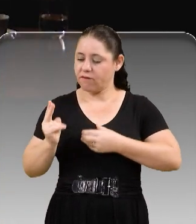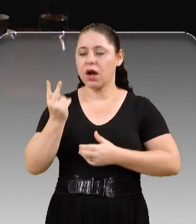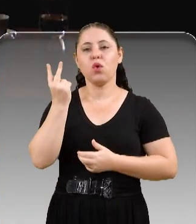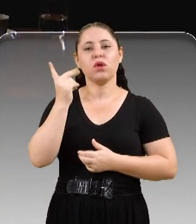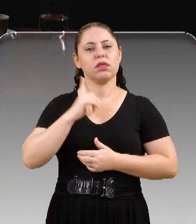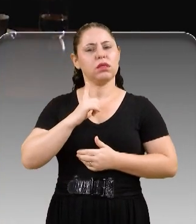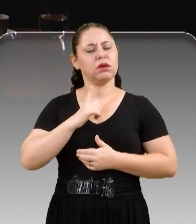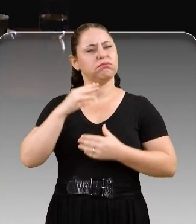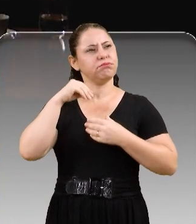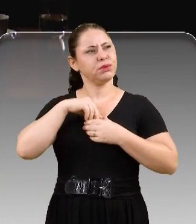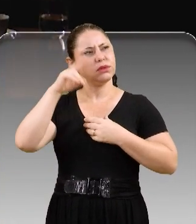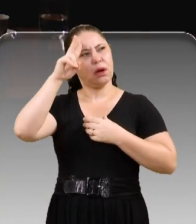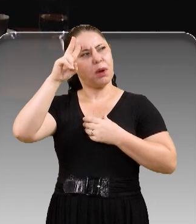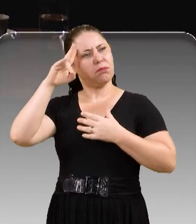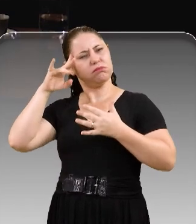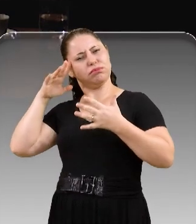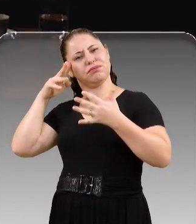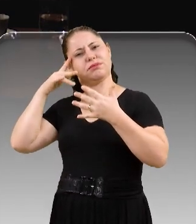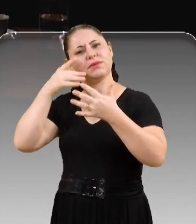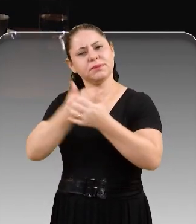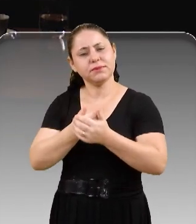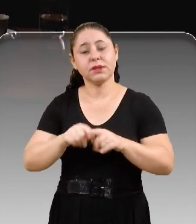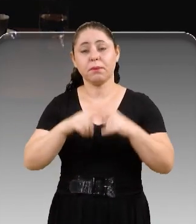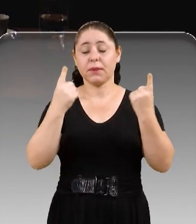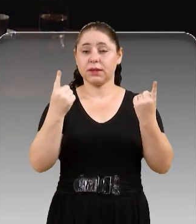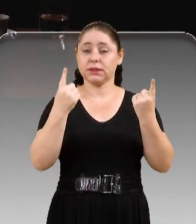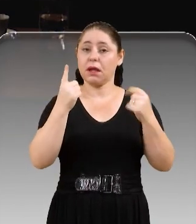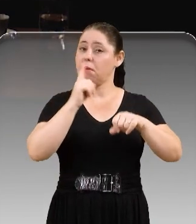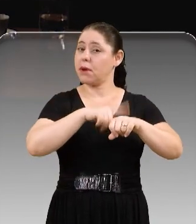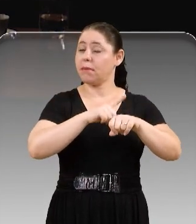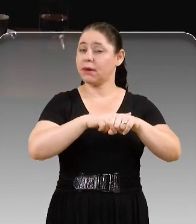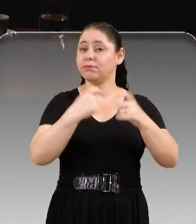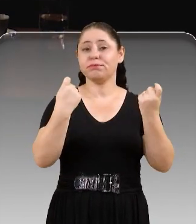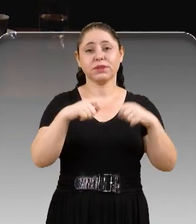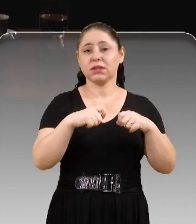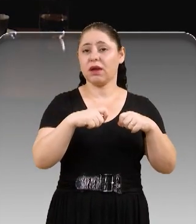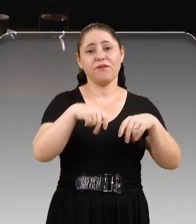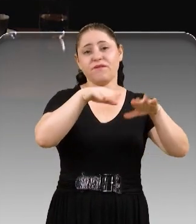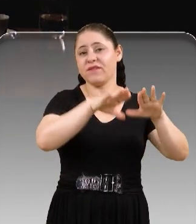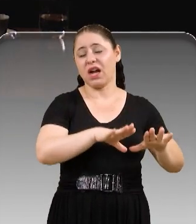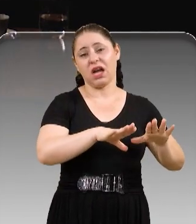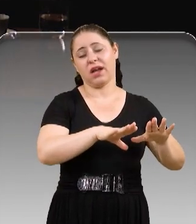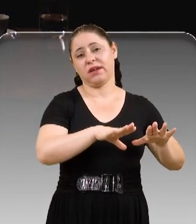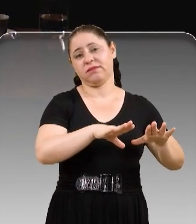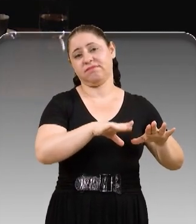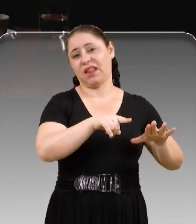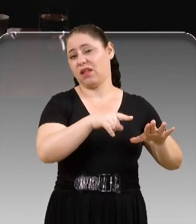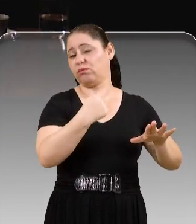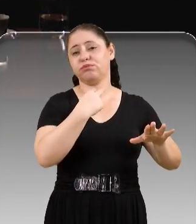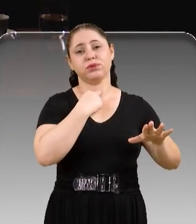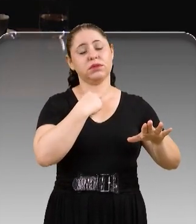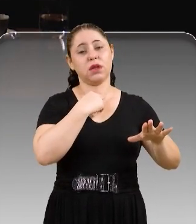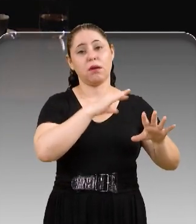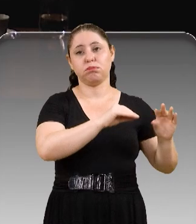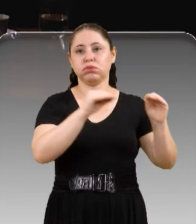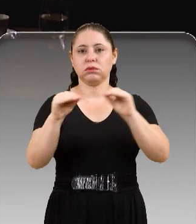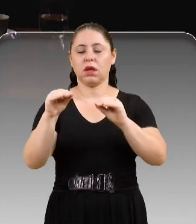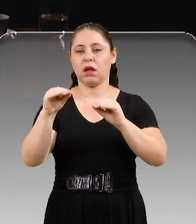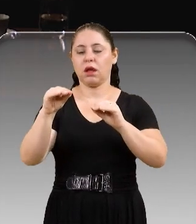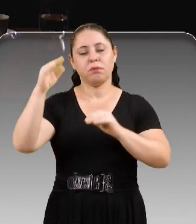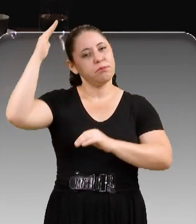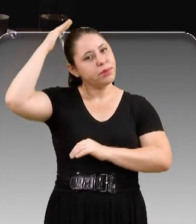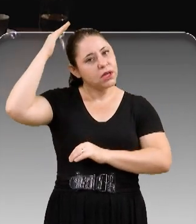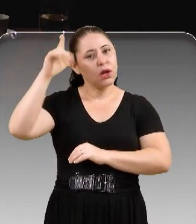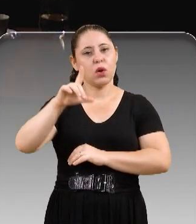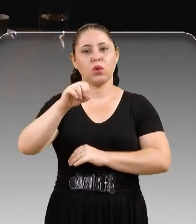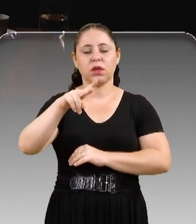né, que eu adquiri na infância. Mas depois chegou um tempo, Lívia, que eu não podia mais ficar ali em Terra Boa. Aí eu fui para Londrina, meus